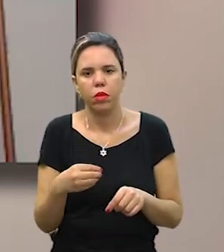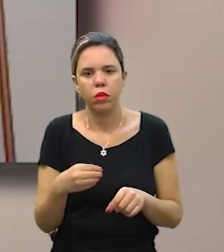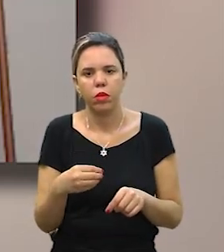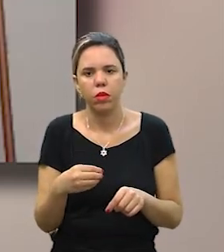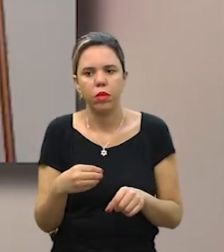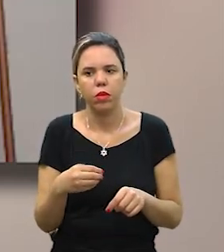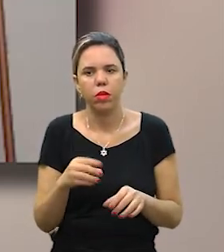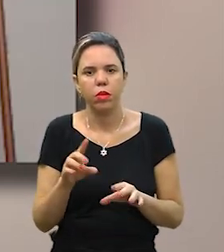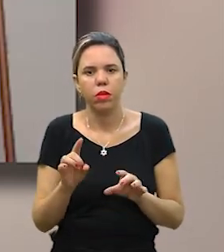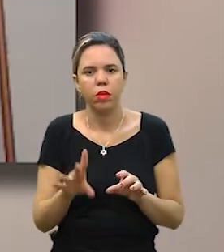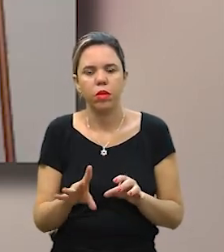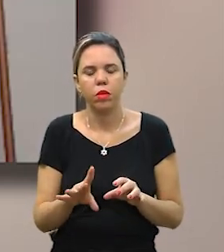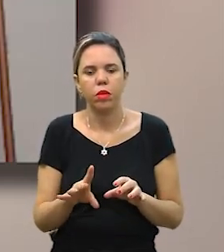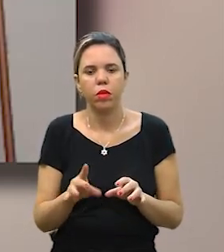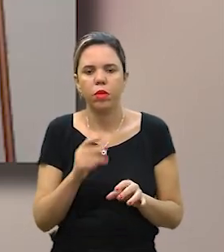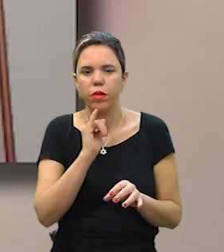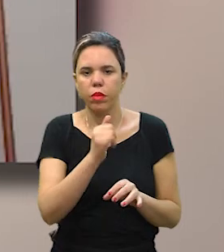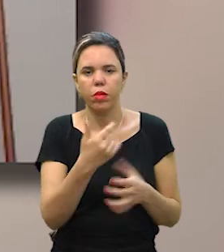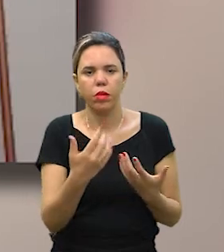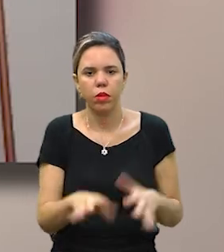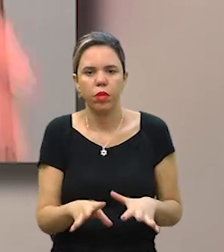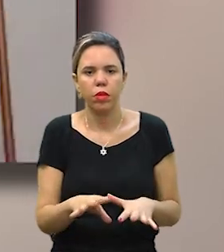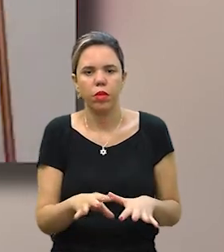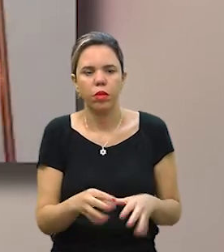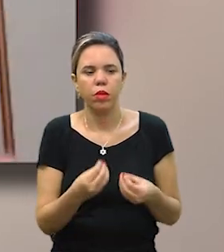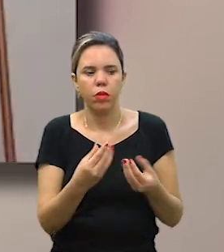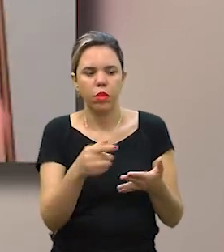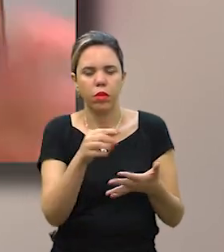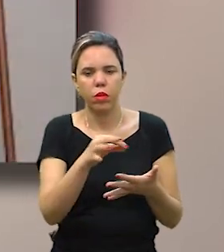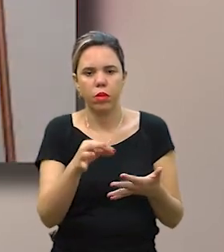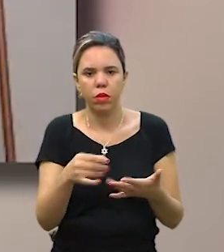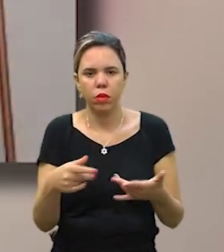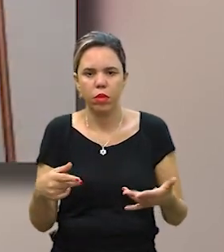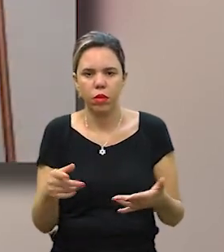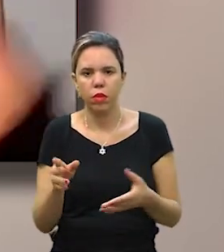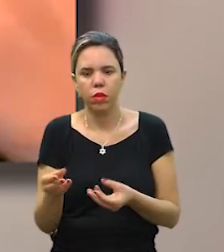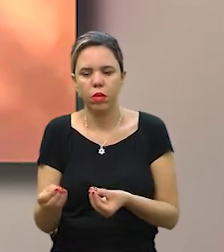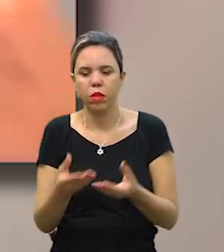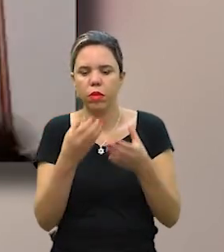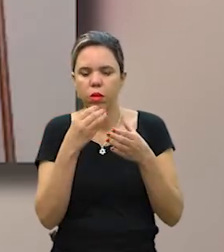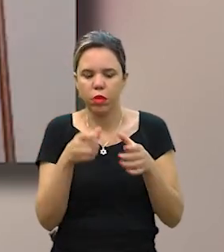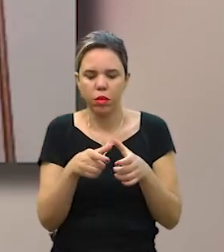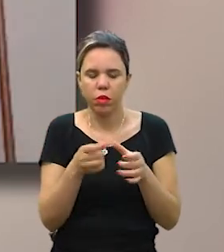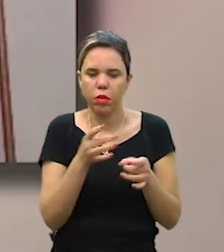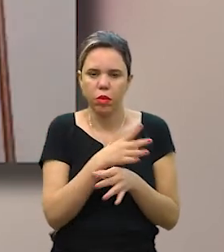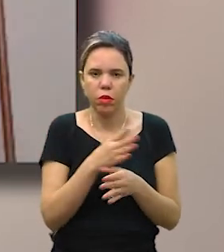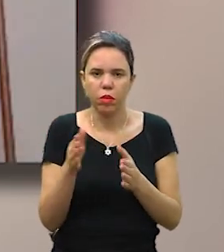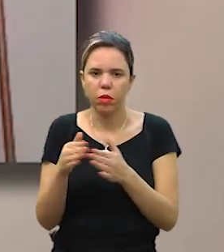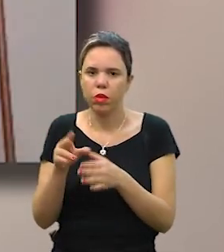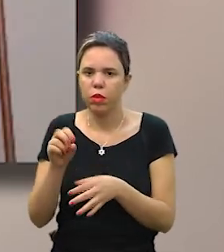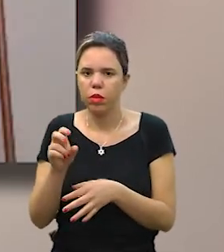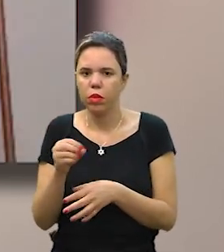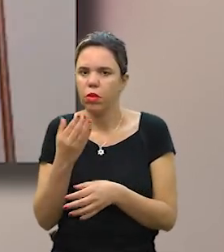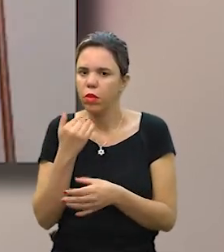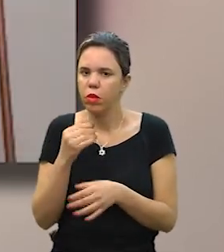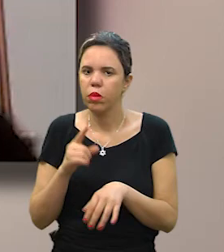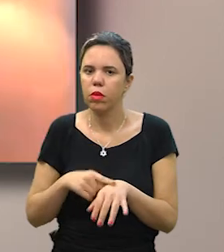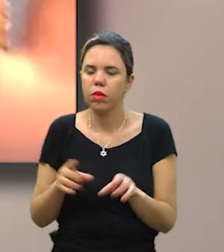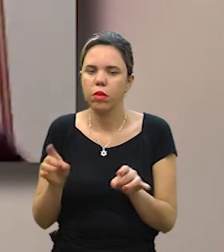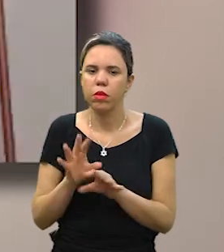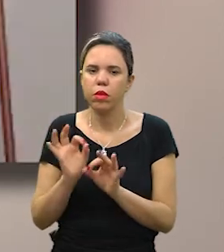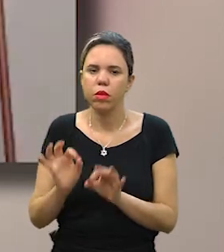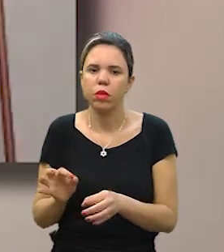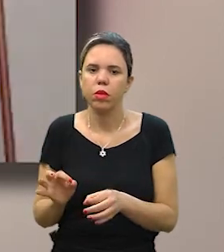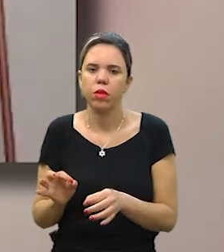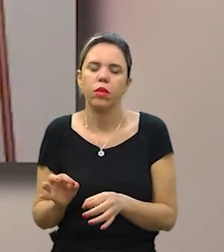filhos e apenas falem: eu não quero que dê, né? Já leva a papinha pronta para casa da vovó, para já